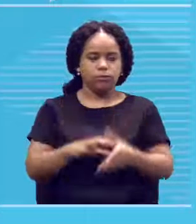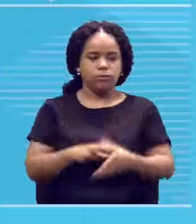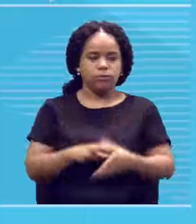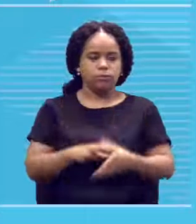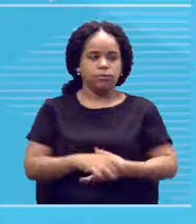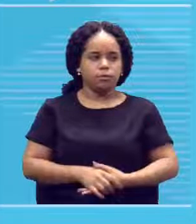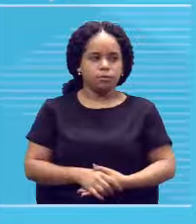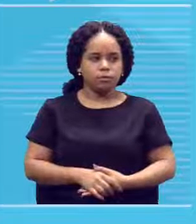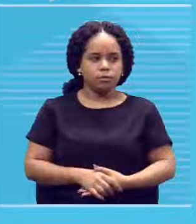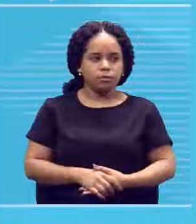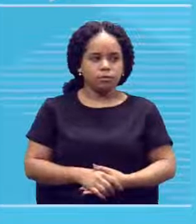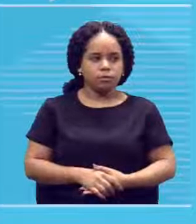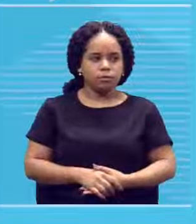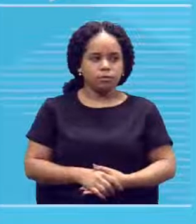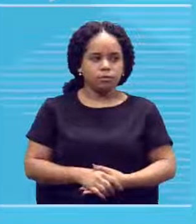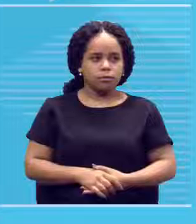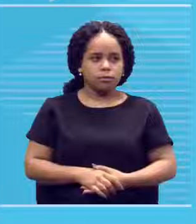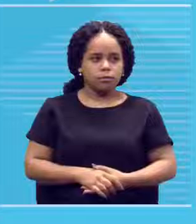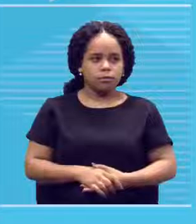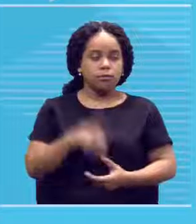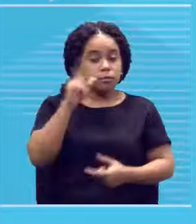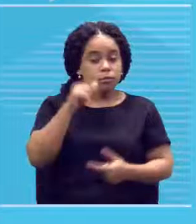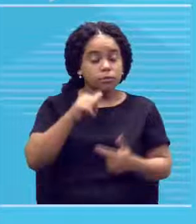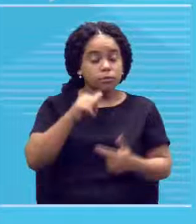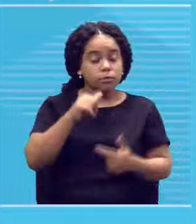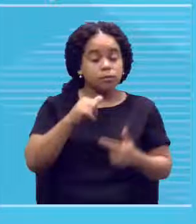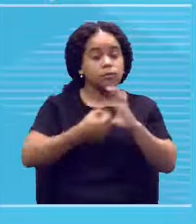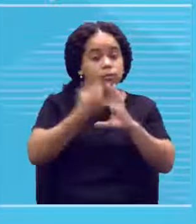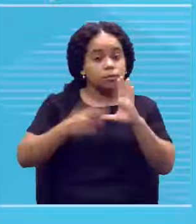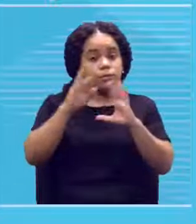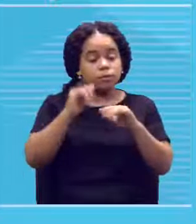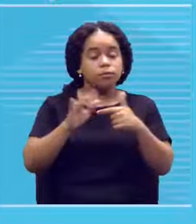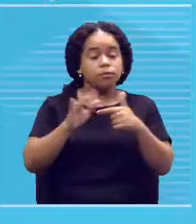aí é um elemento que vai indicar causa